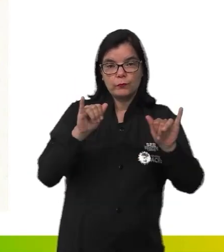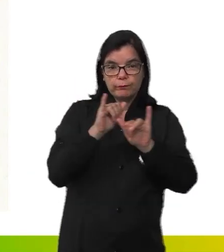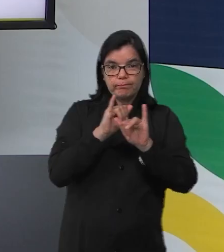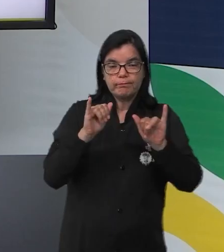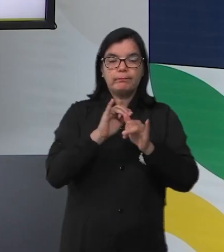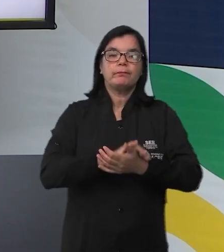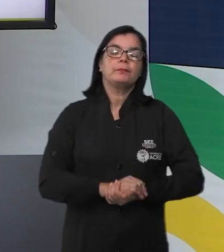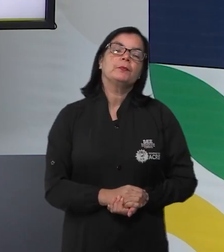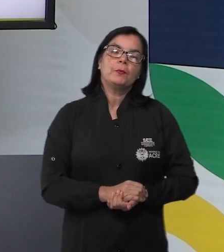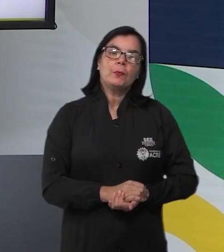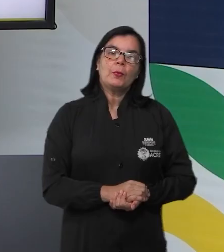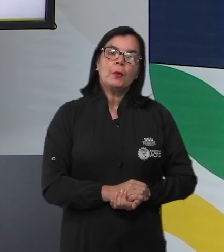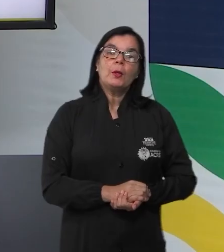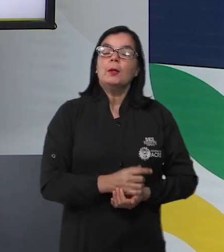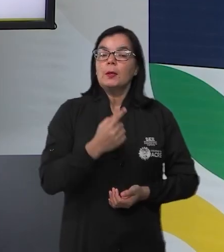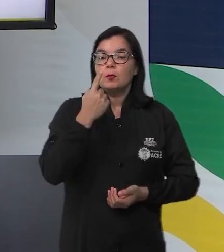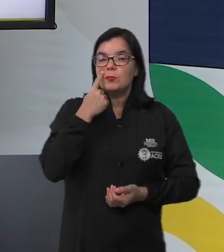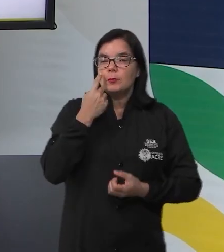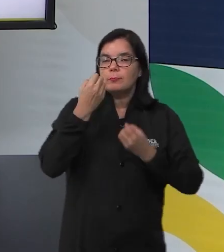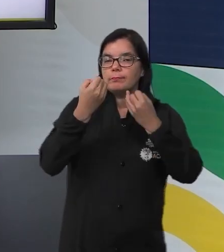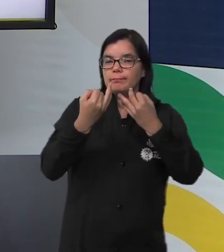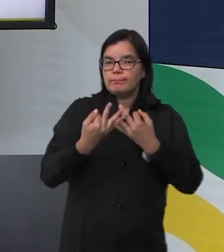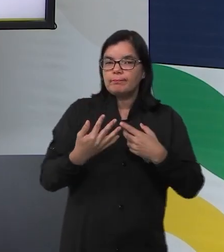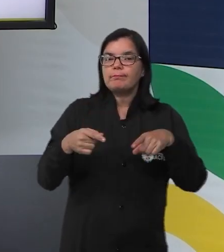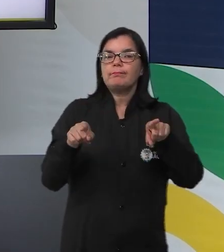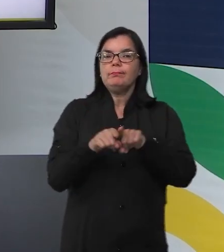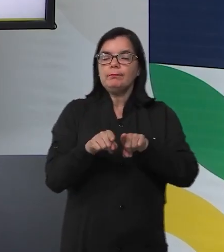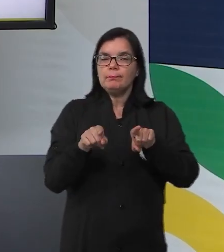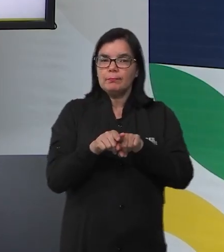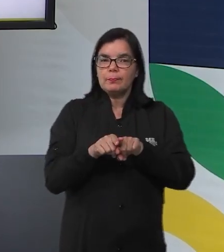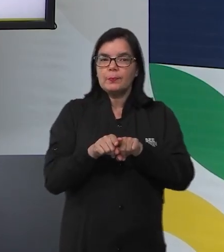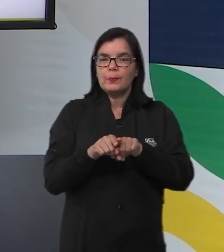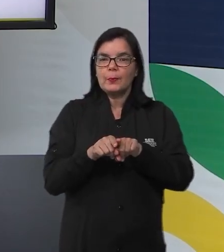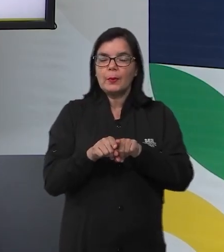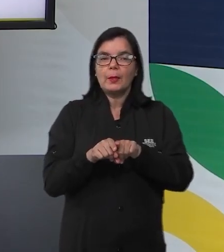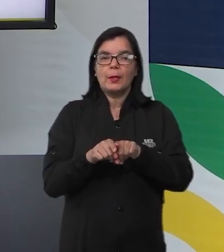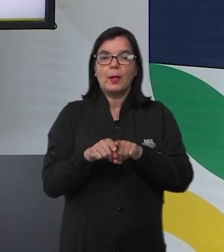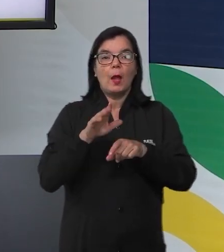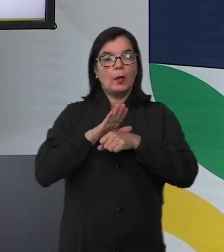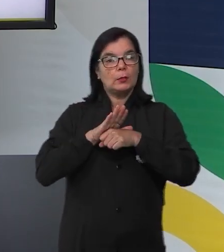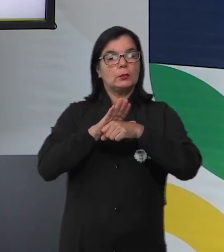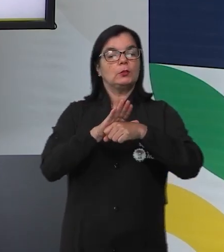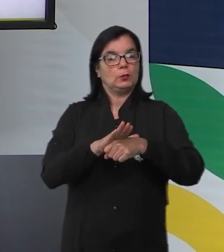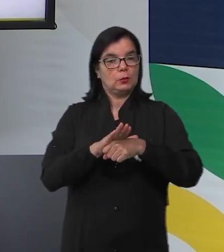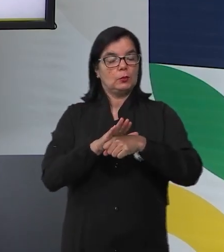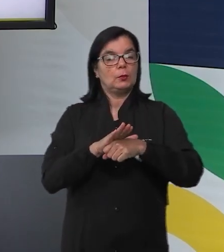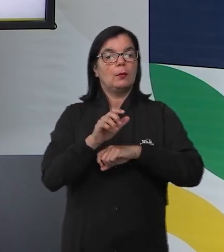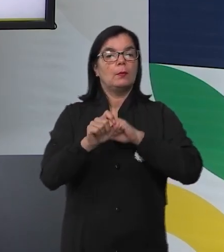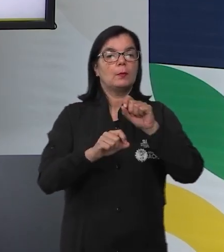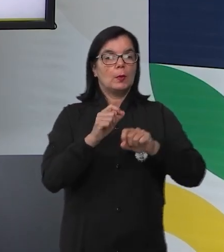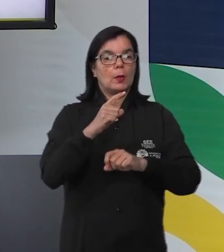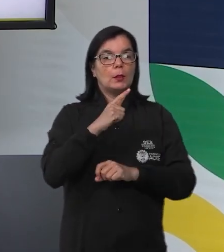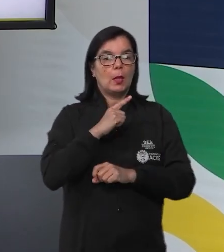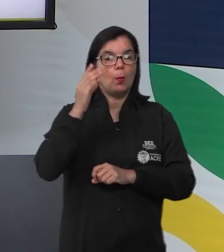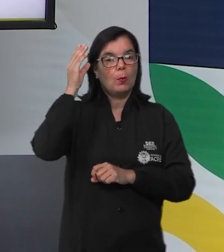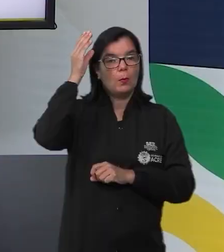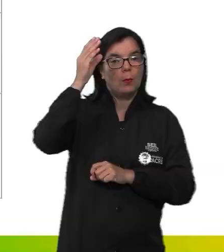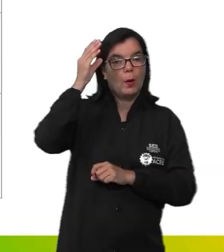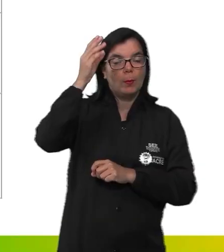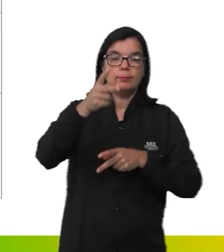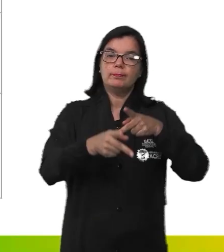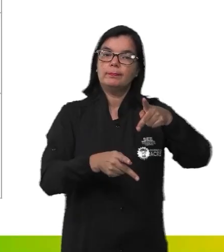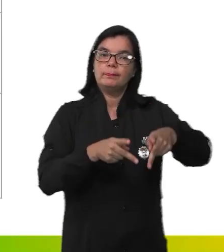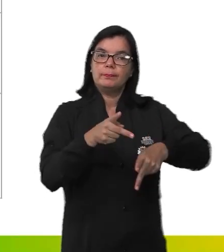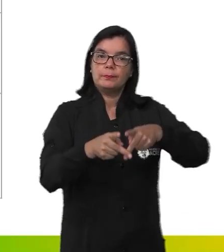certo? Um ponto que a gente vem trazendo aqui também, pessoal, que vai ajudar bastante aí, temos o conhecimento